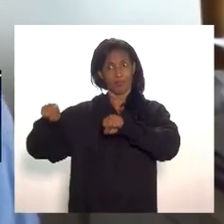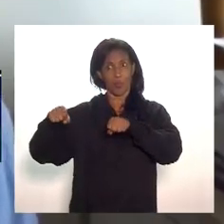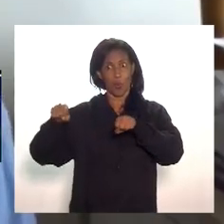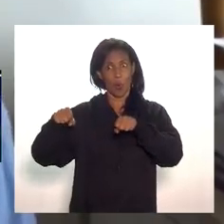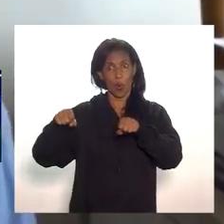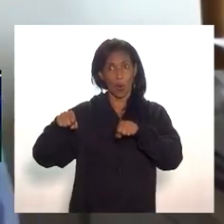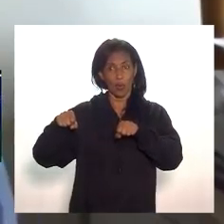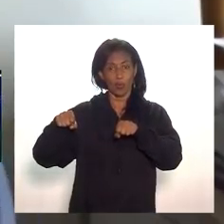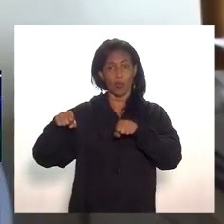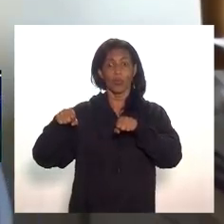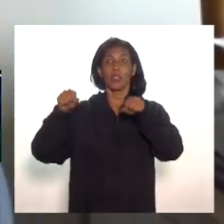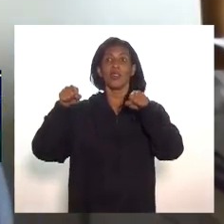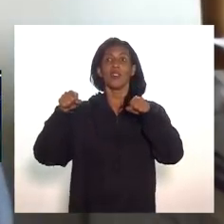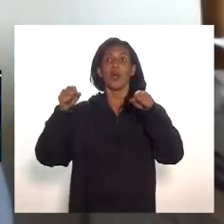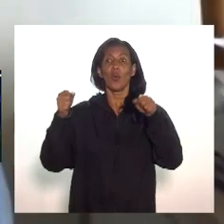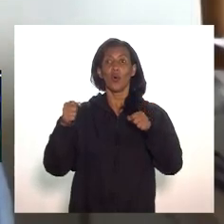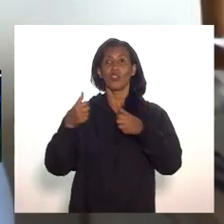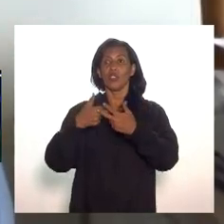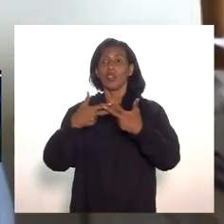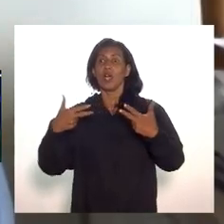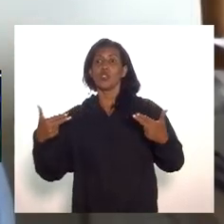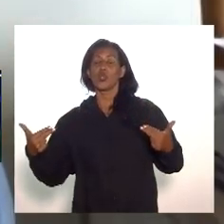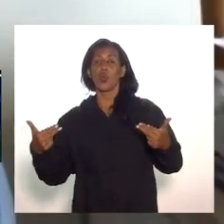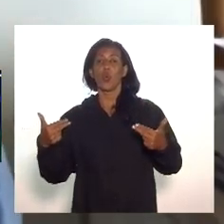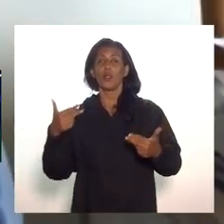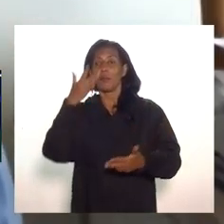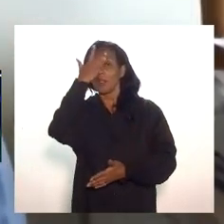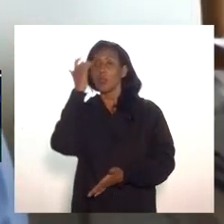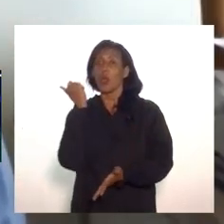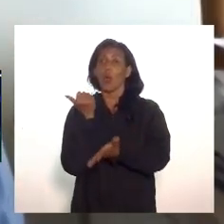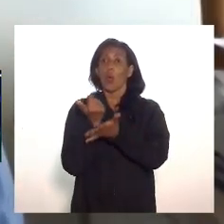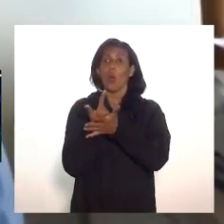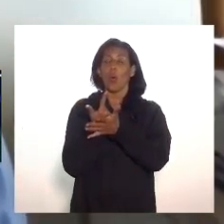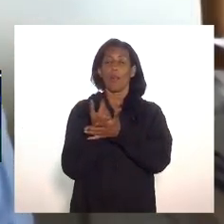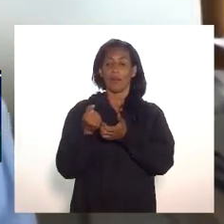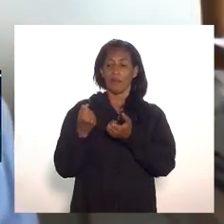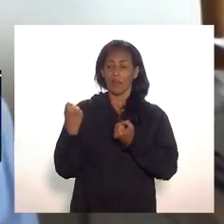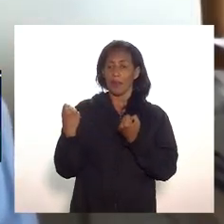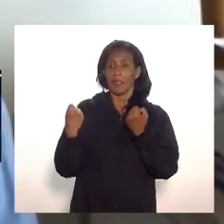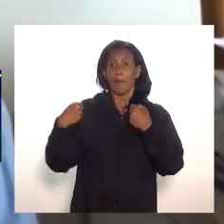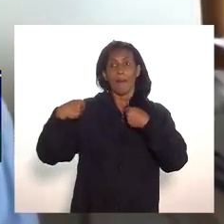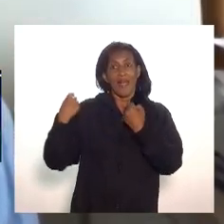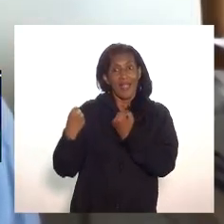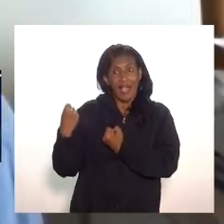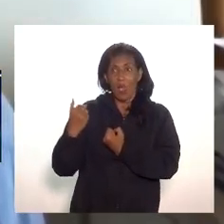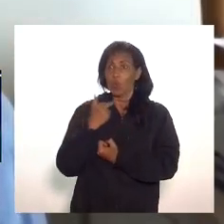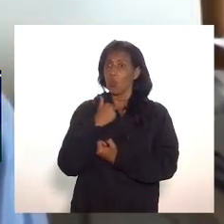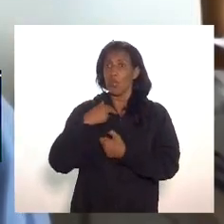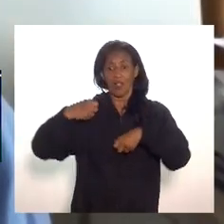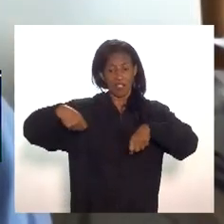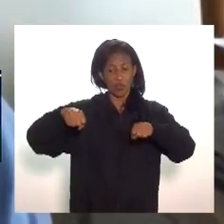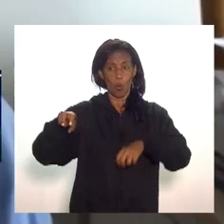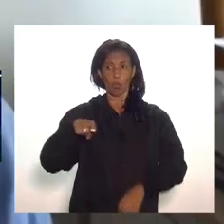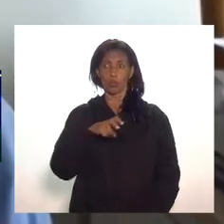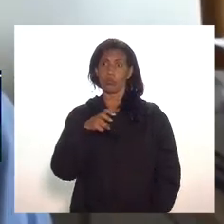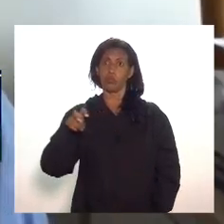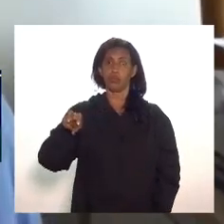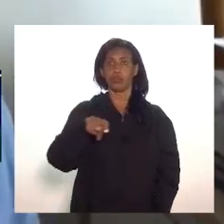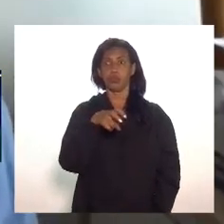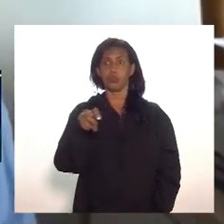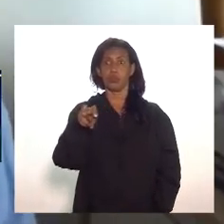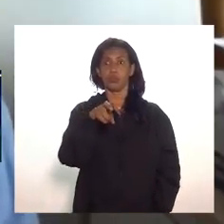entregas dos produtos que a sociedade quer consumir e precisa que se entreguem em suas casas. Eu